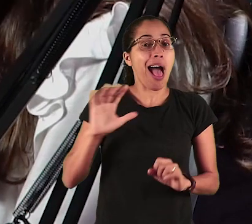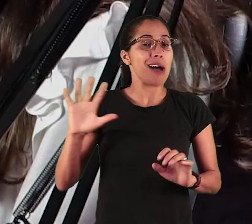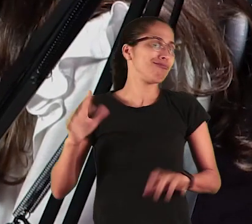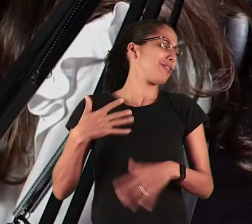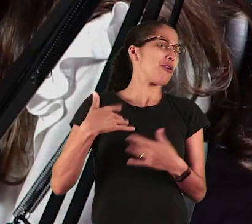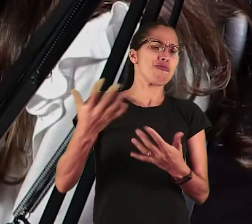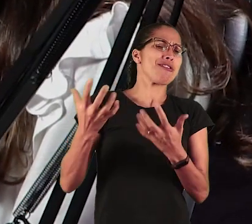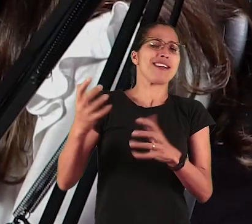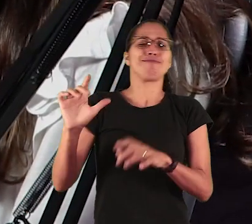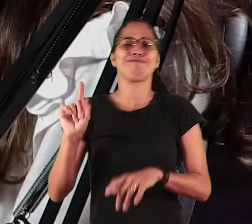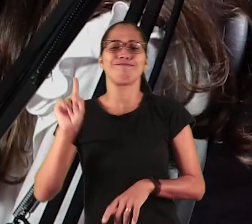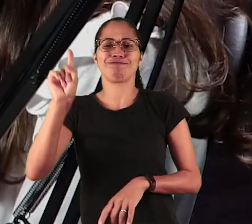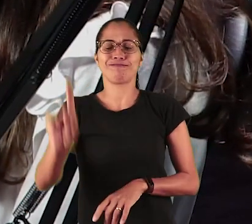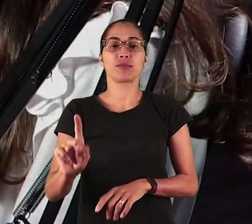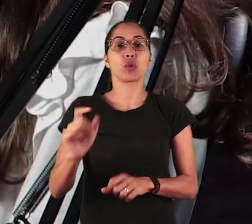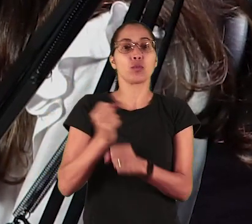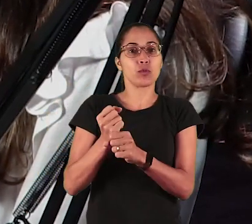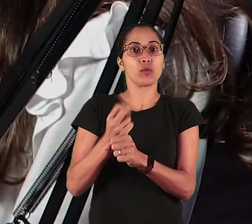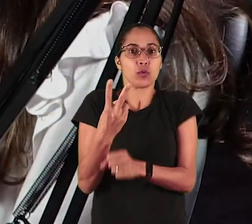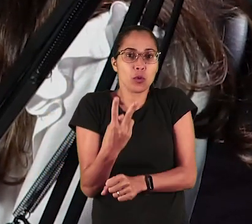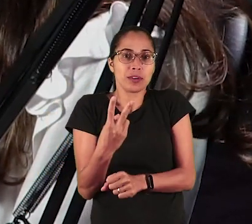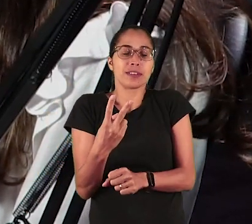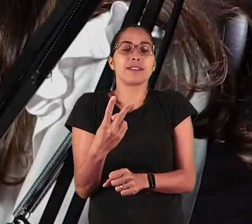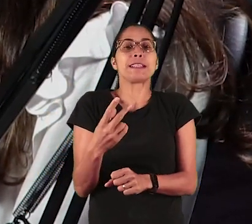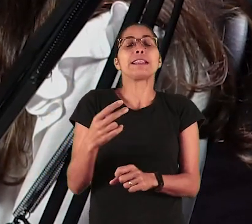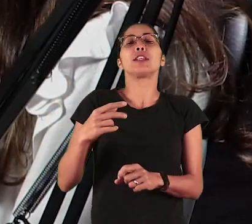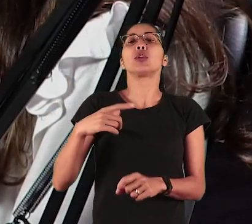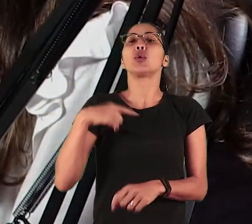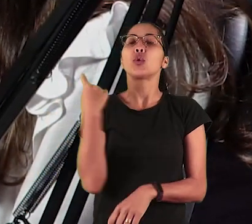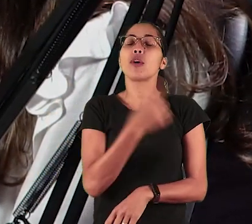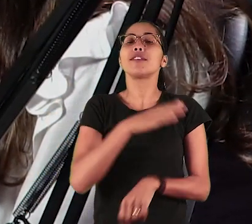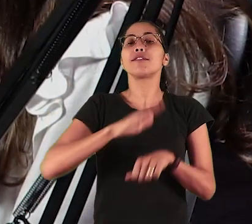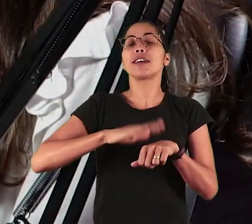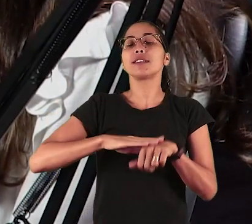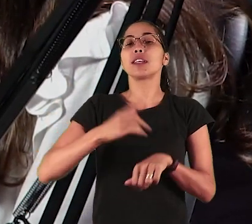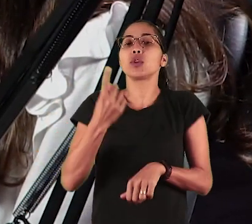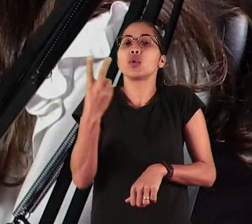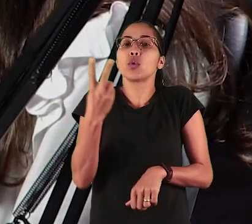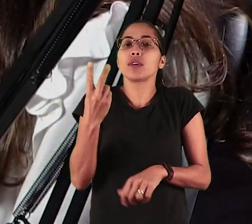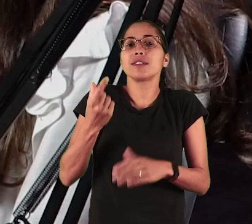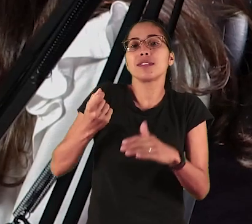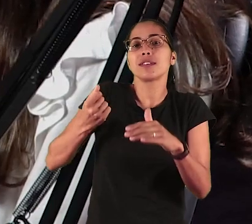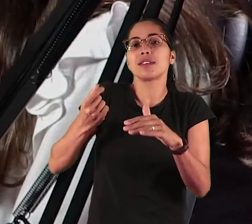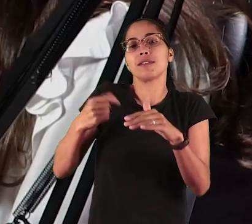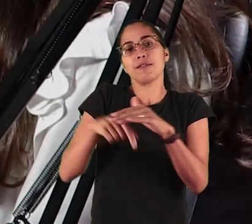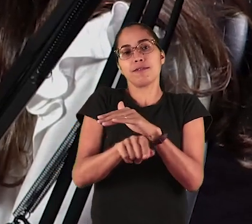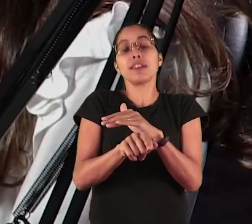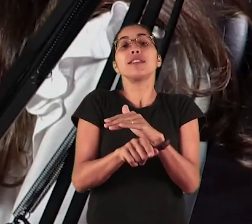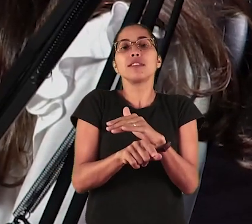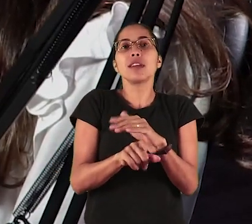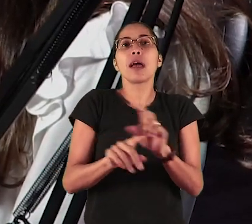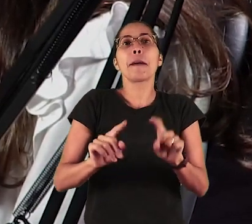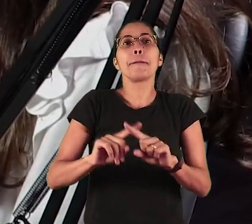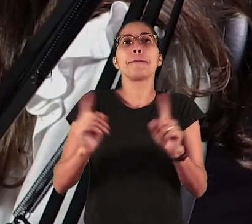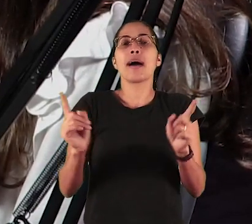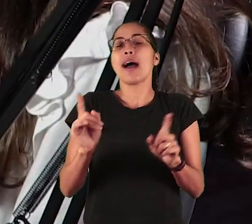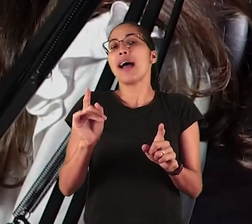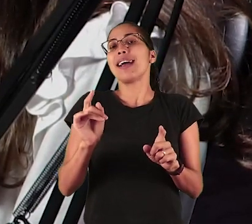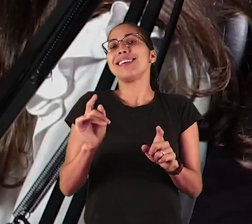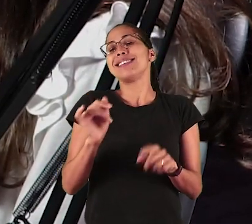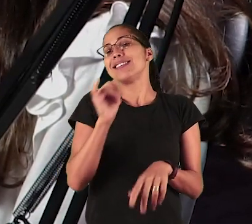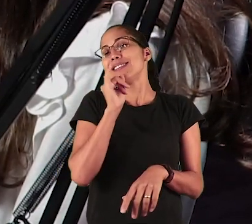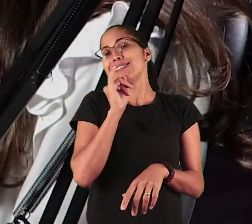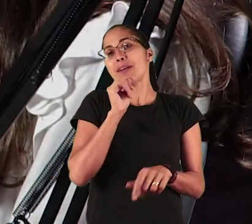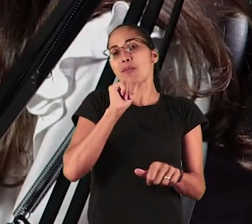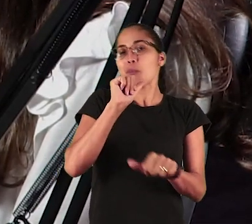oportunidade lá eu abracei fiquei dois anos a gente fez dois investimentos Mas de repente né lond como como você comentou